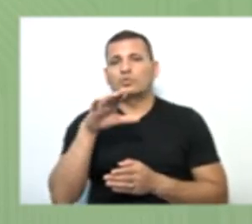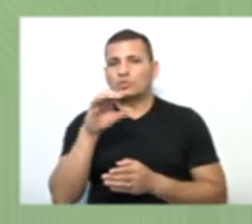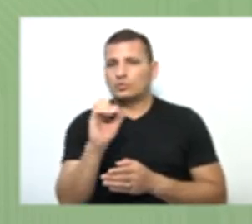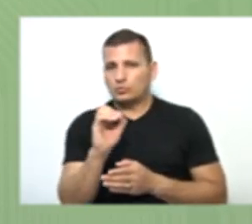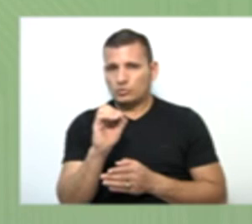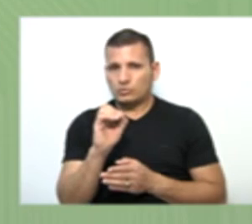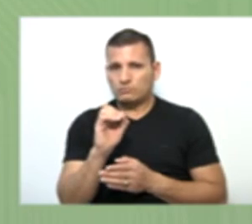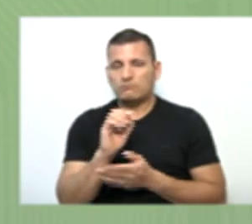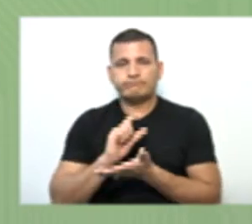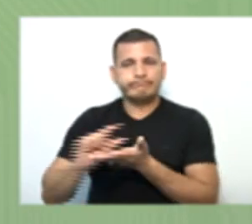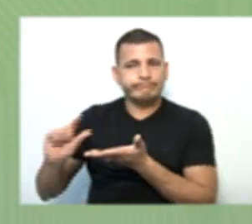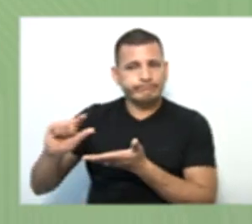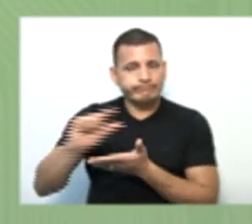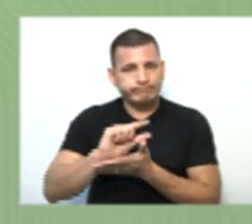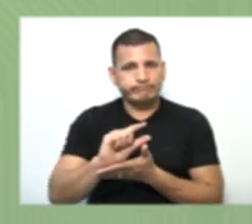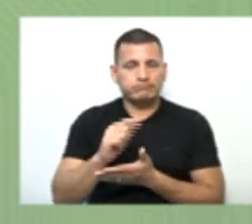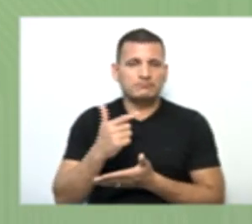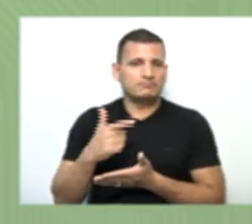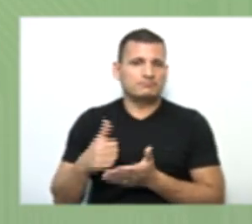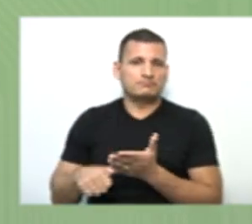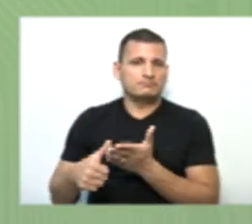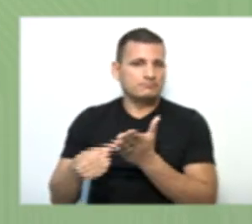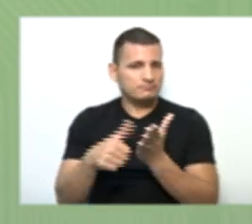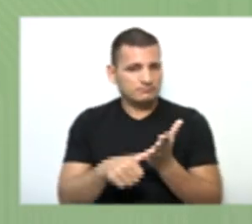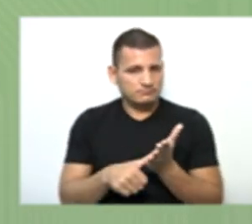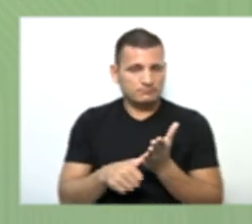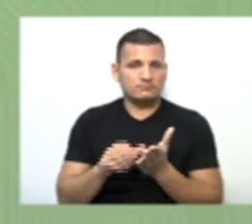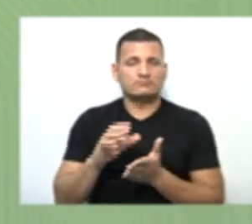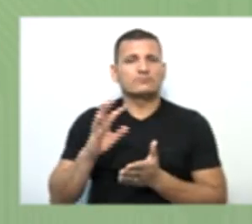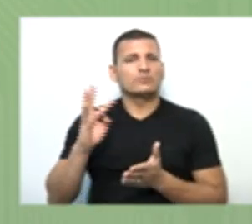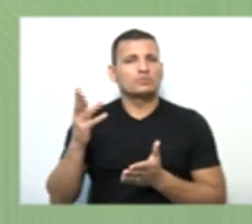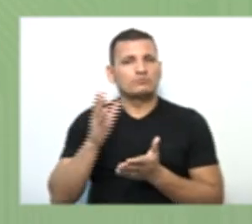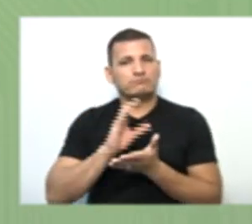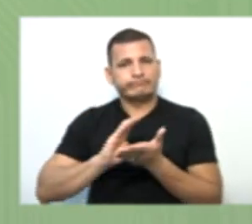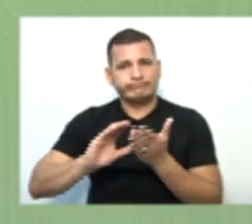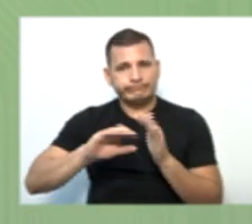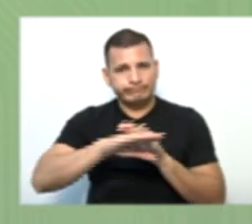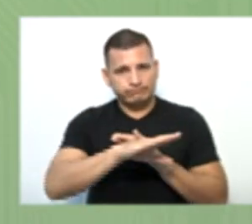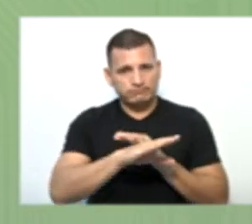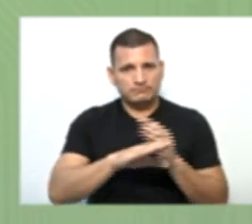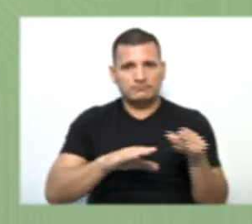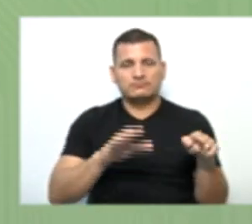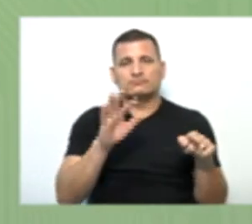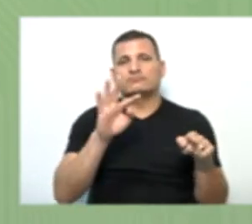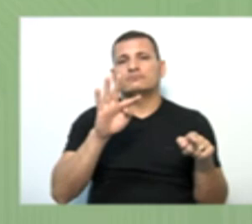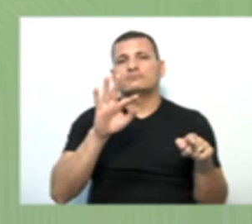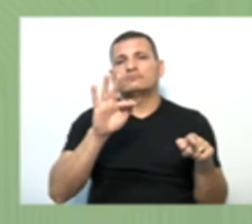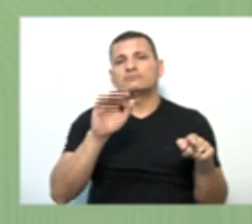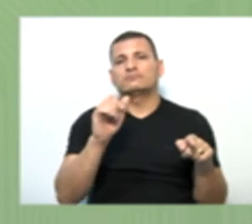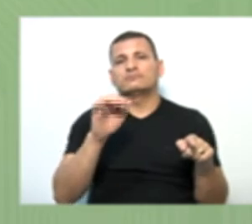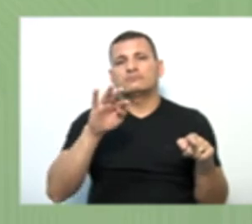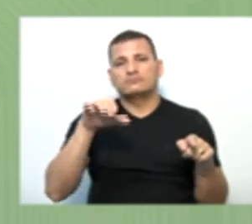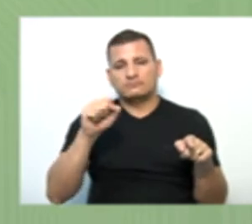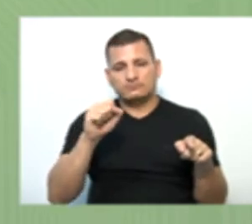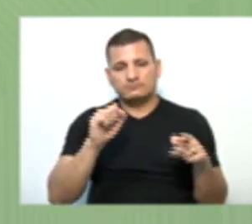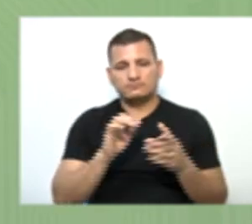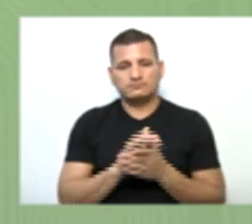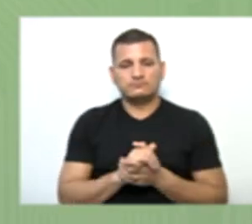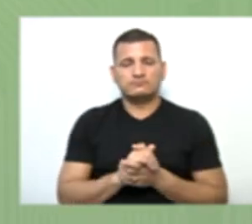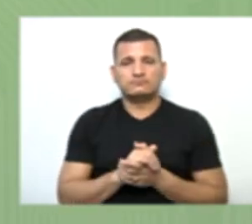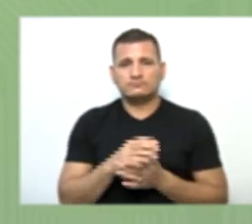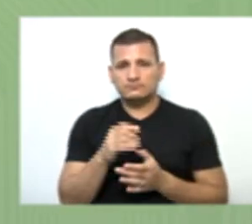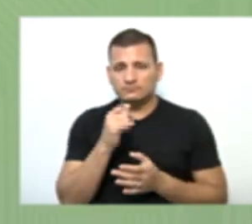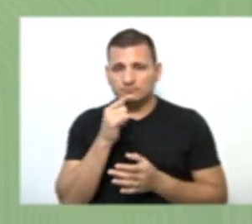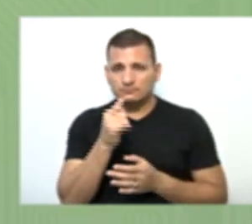os cooperados. Vai todo para a FATS. E o prejuízo